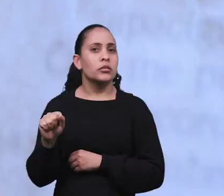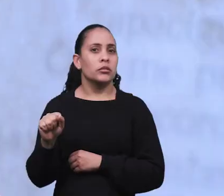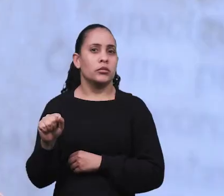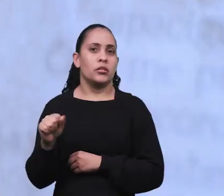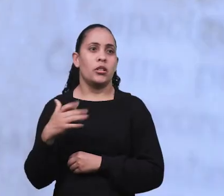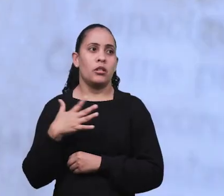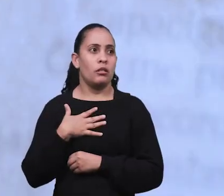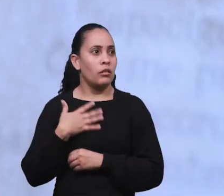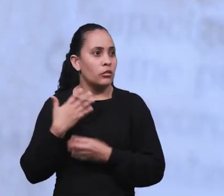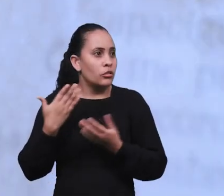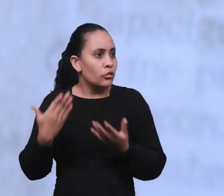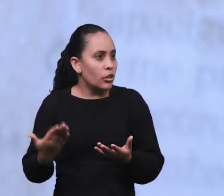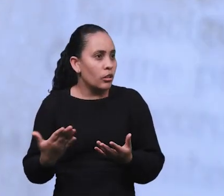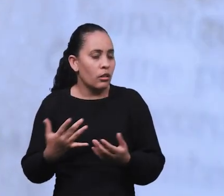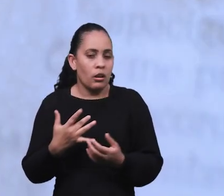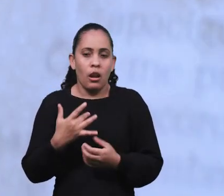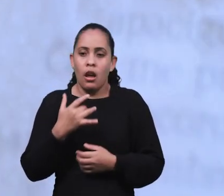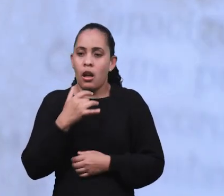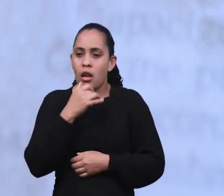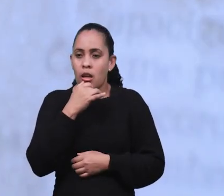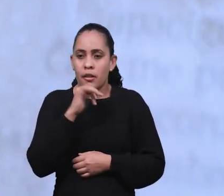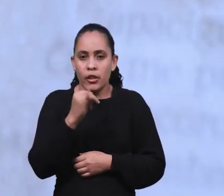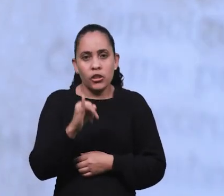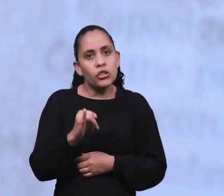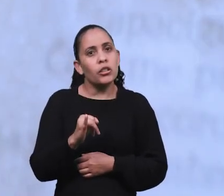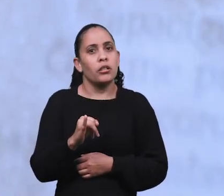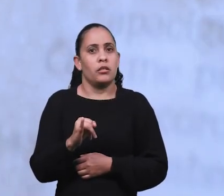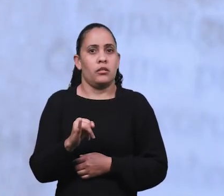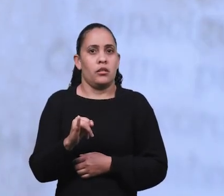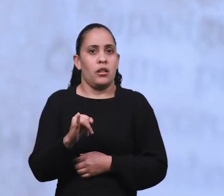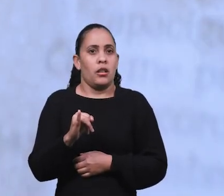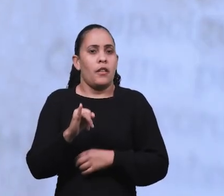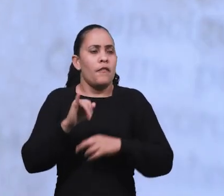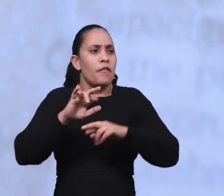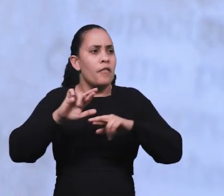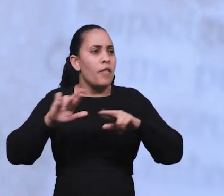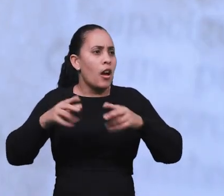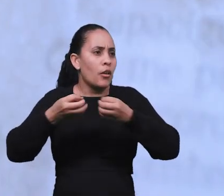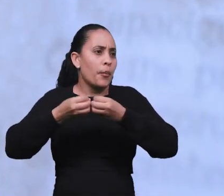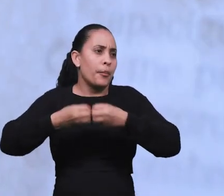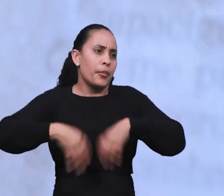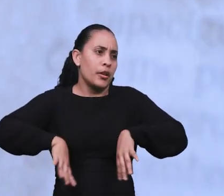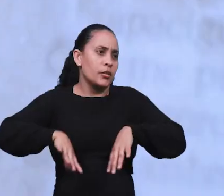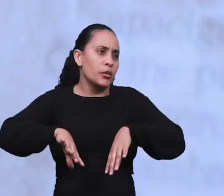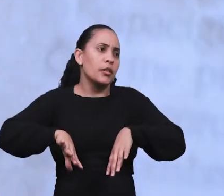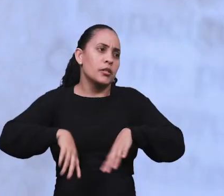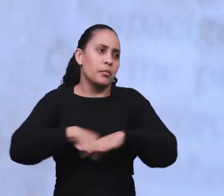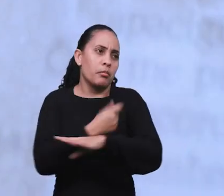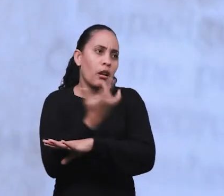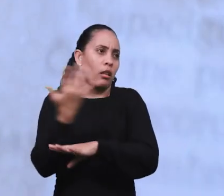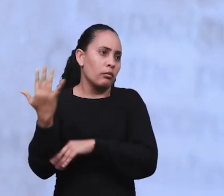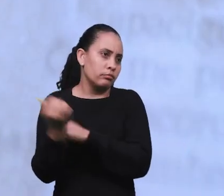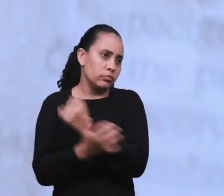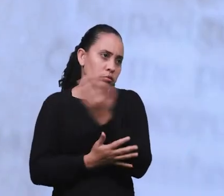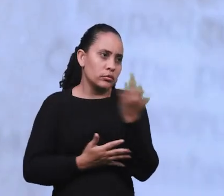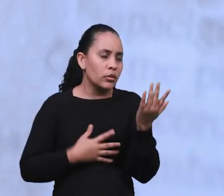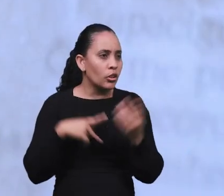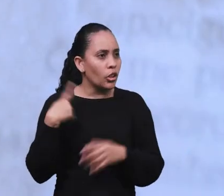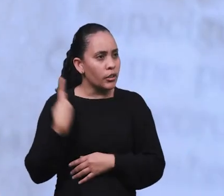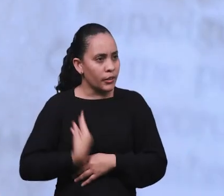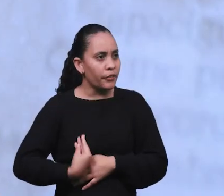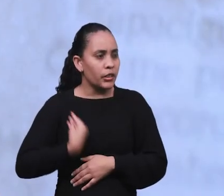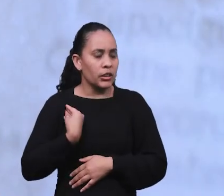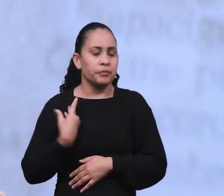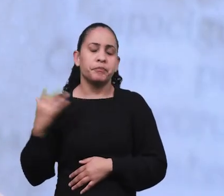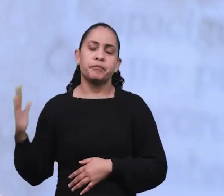a energia fóssil, porque ela traz uma série de malefícios para a